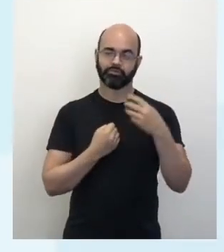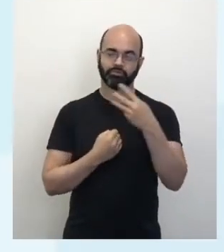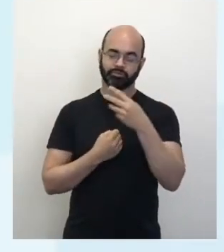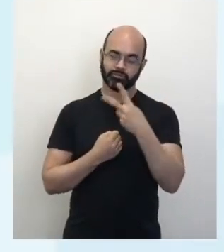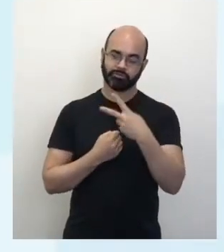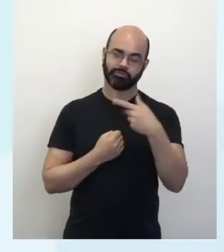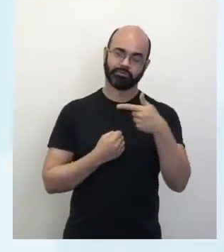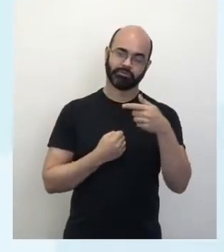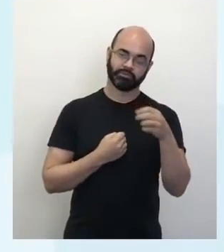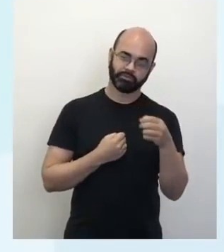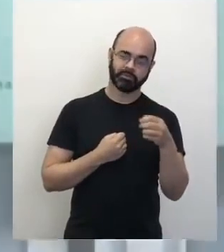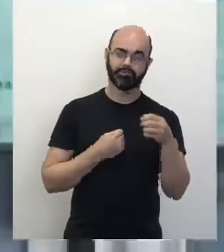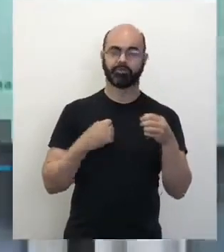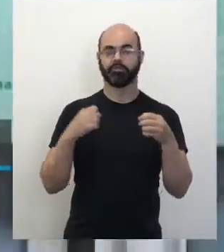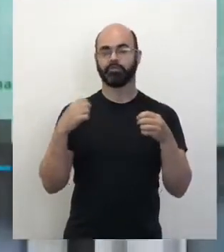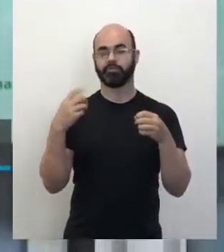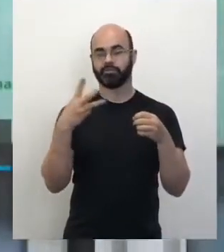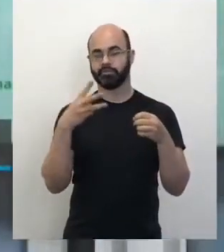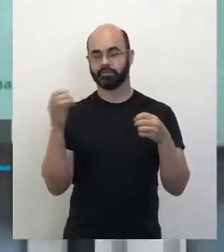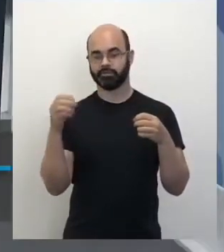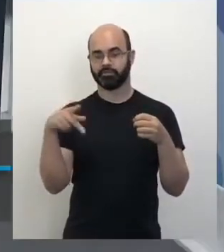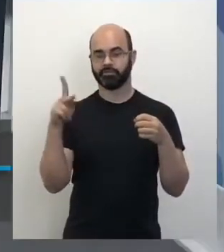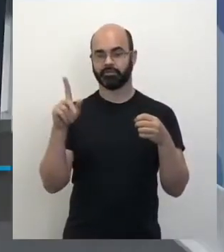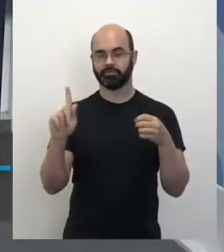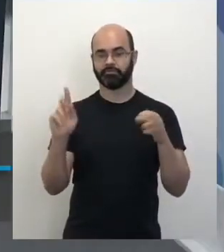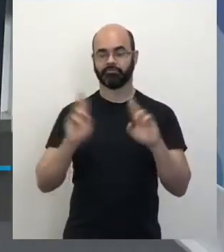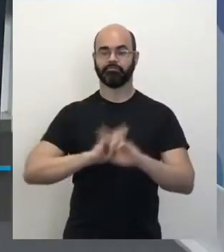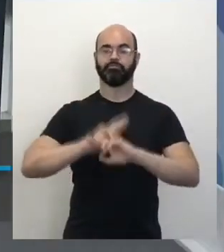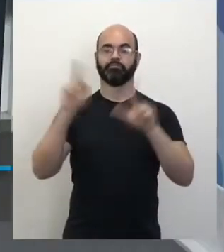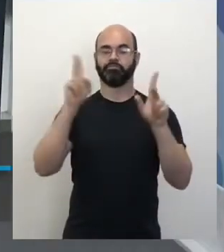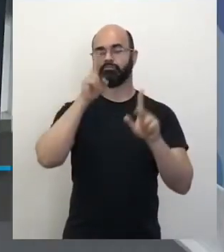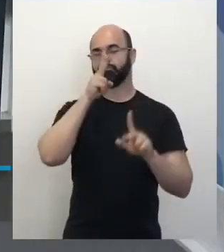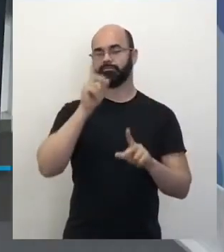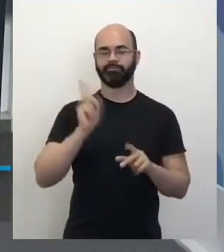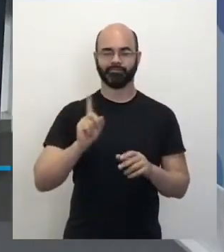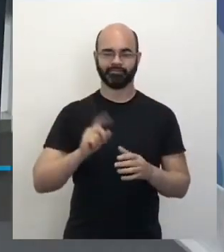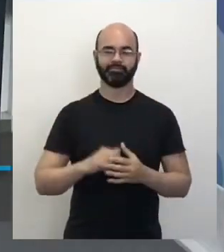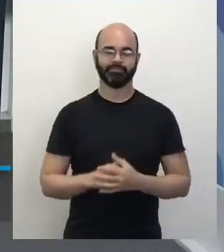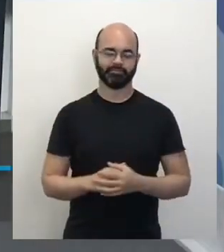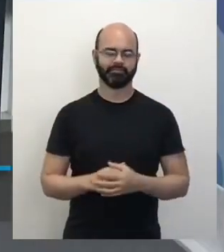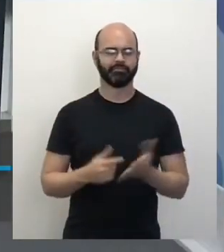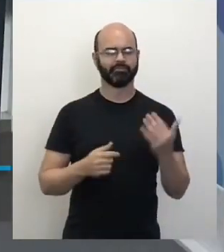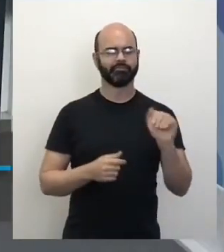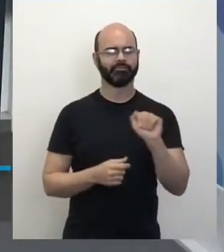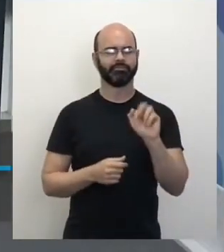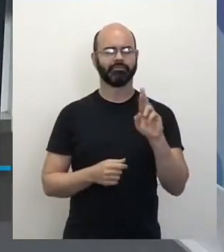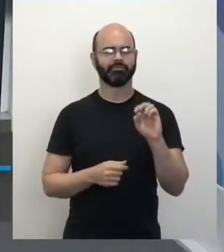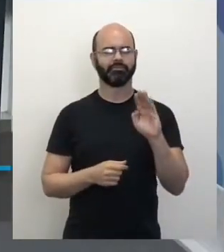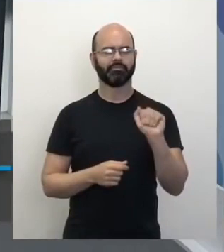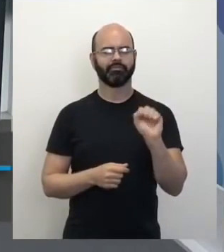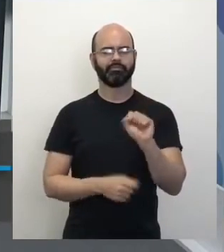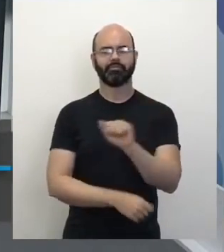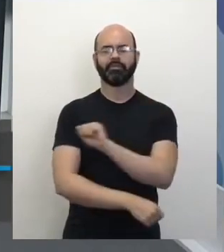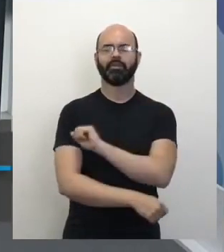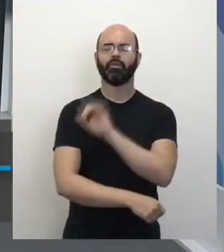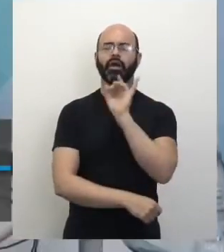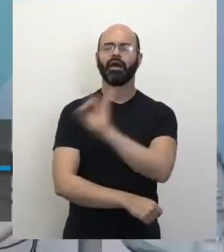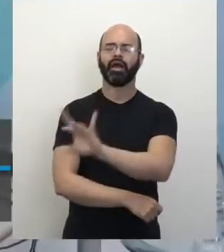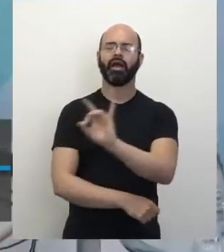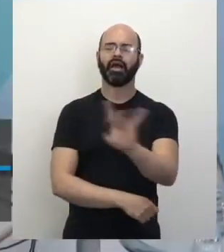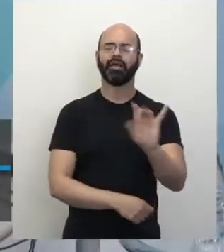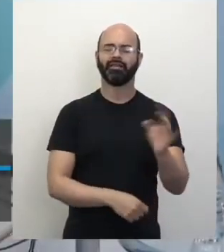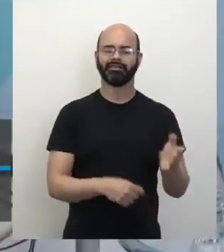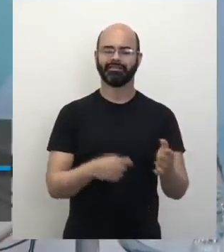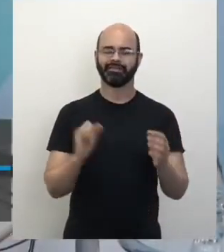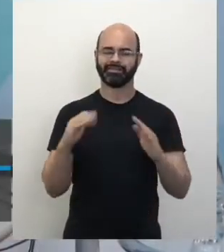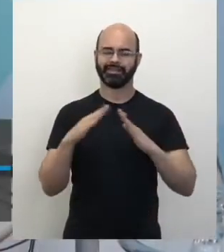nessas estimativas. Beleza? Beleza, gostei. Eu fico tentando imaginar quantas arrobas cada aluno tem. Se eles tivessem uma balança em